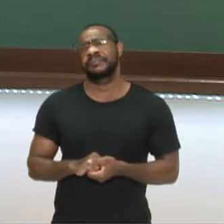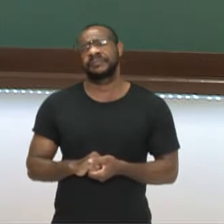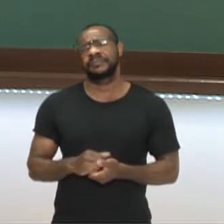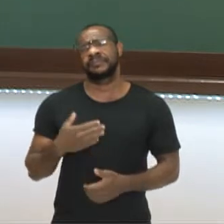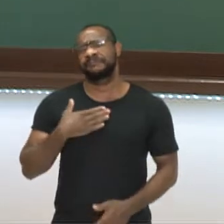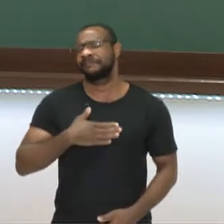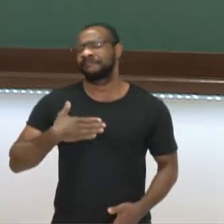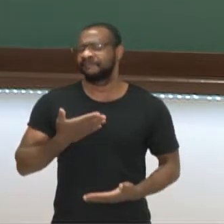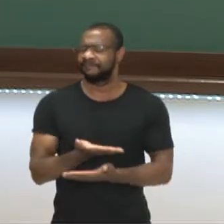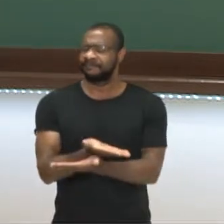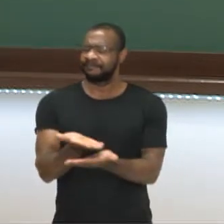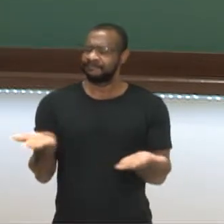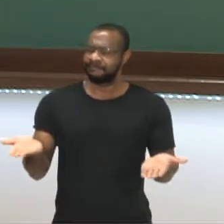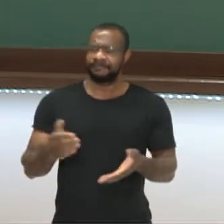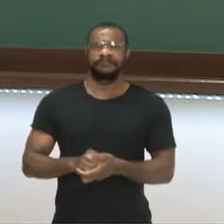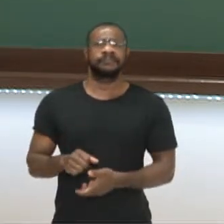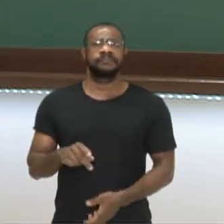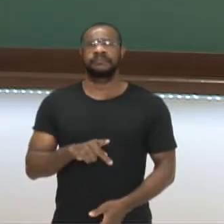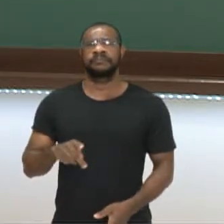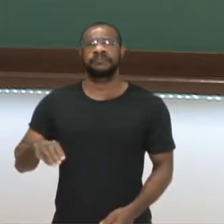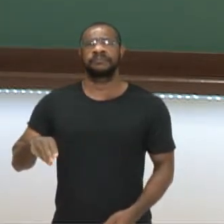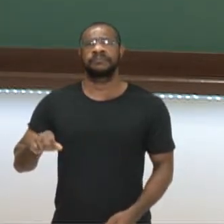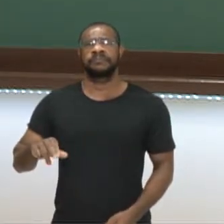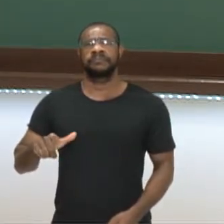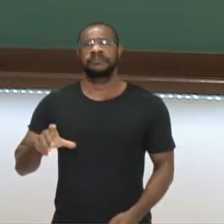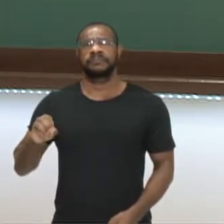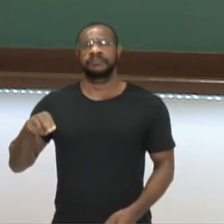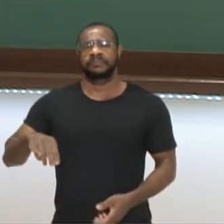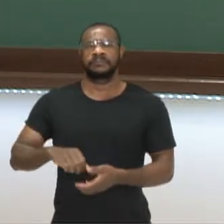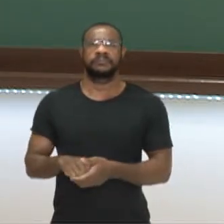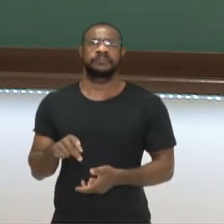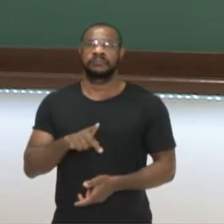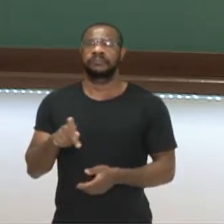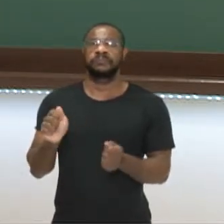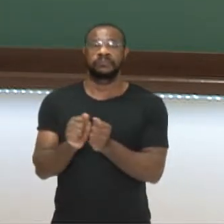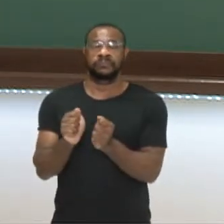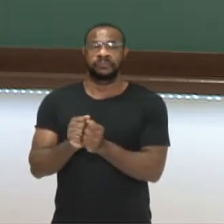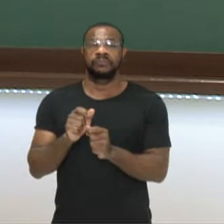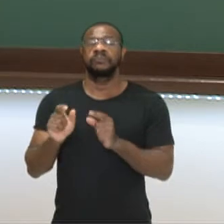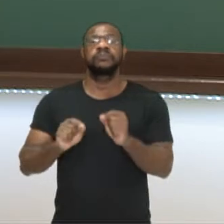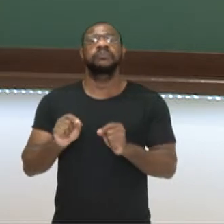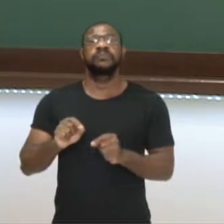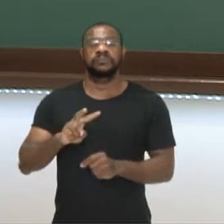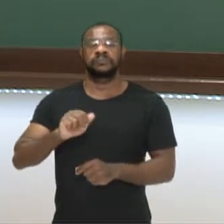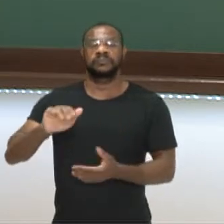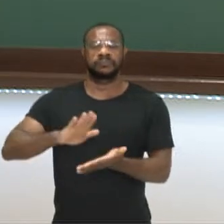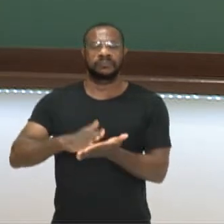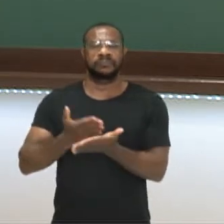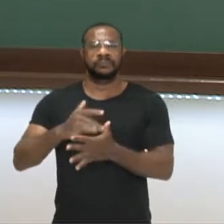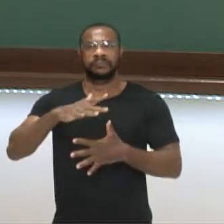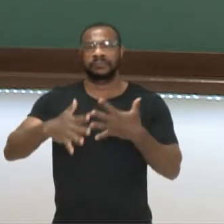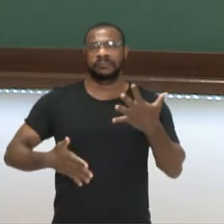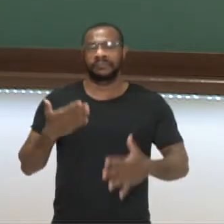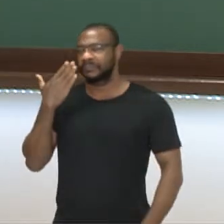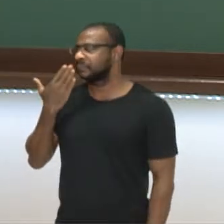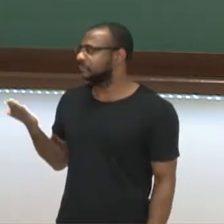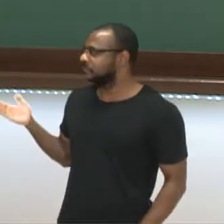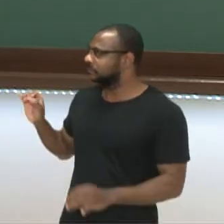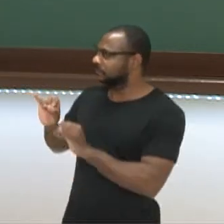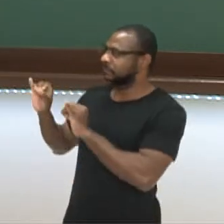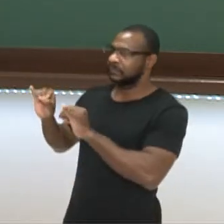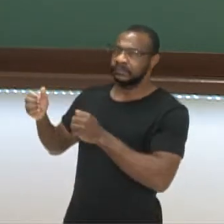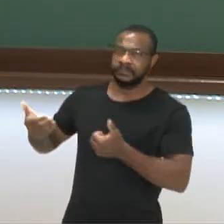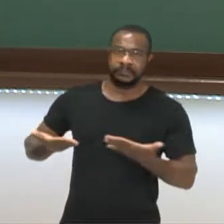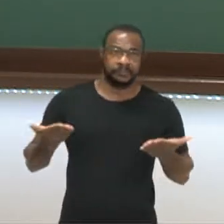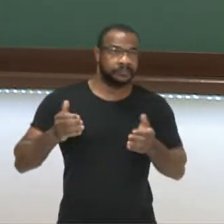junto de você. Eu sou o professor Marlon, junto comigo, com você, tá aqui o Val, dê um oi pra ele. E nós